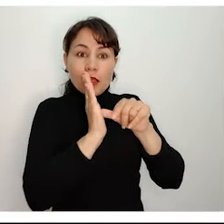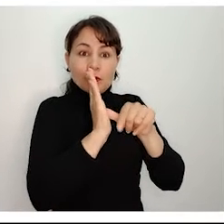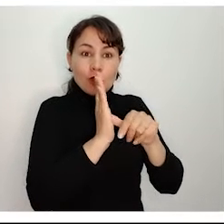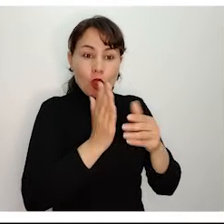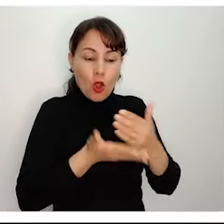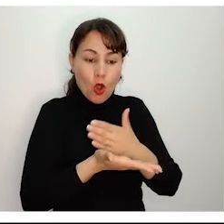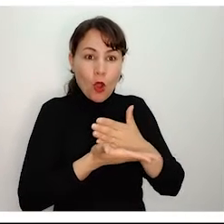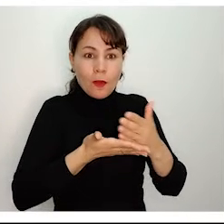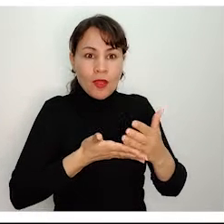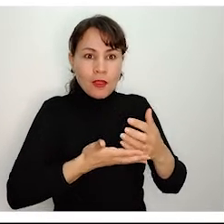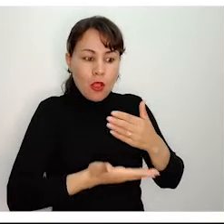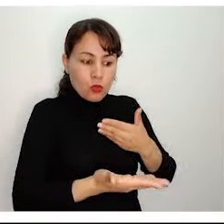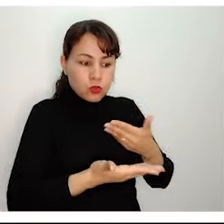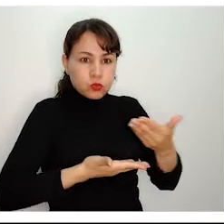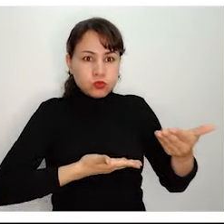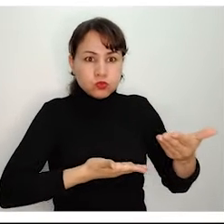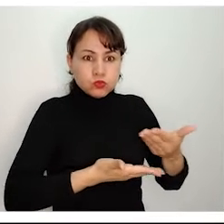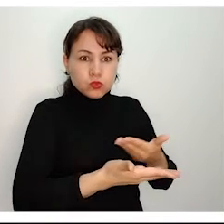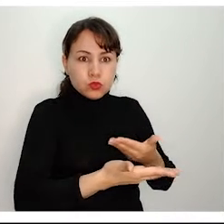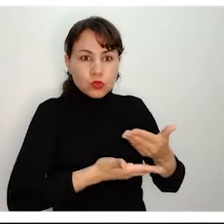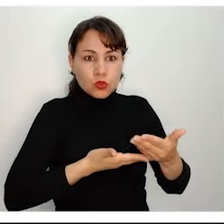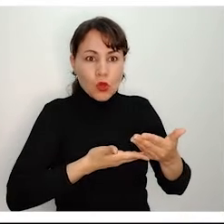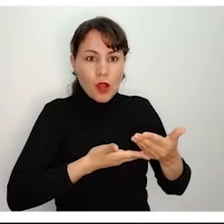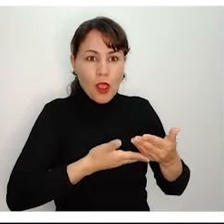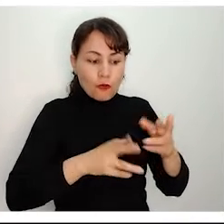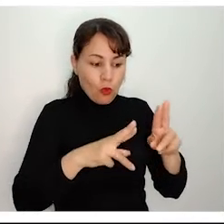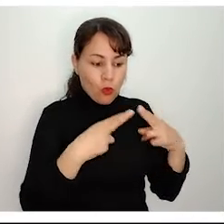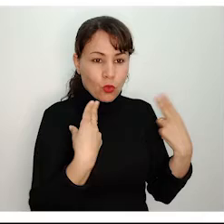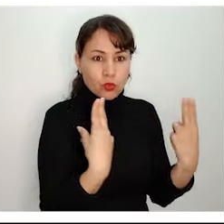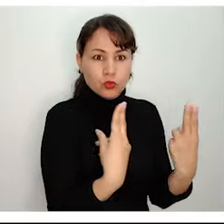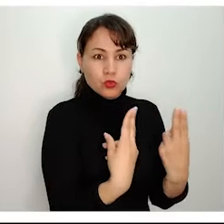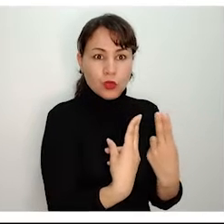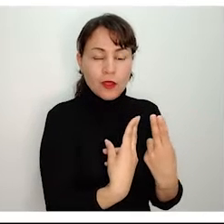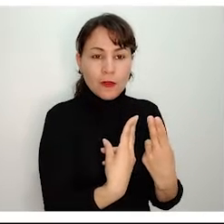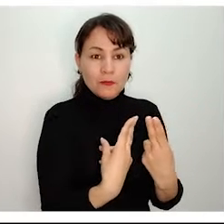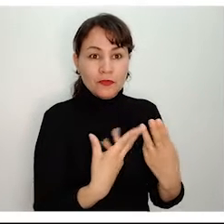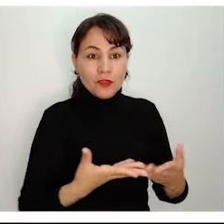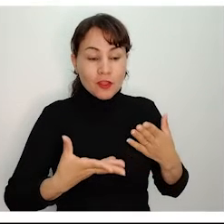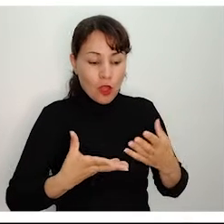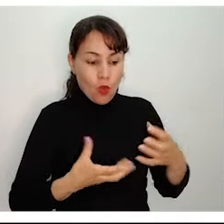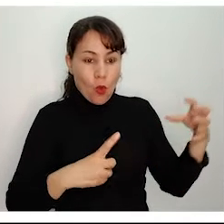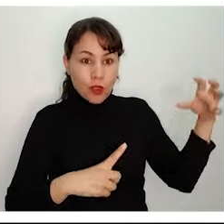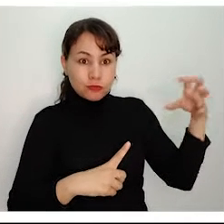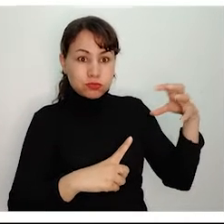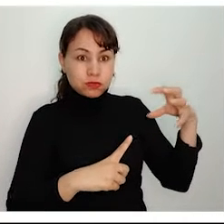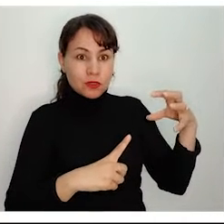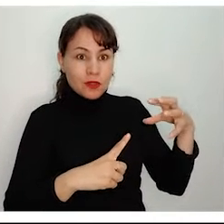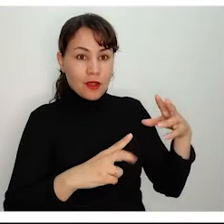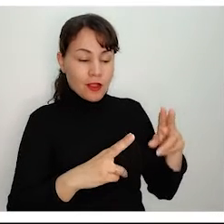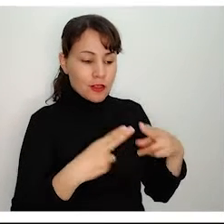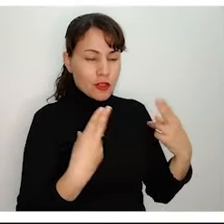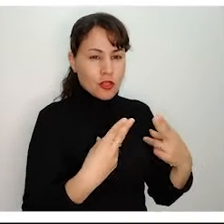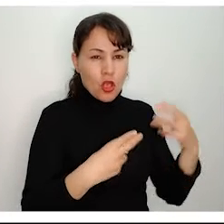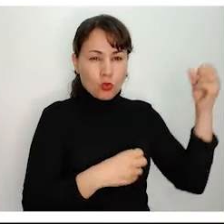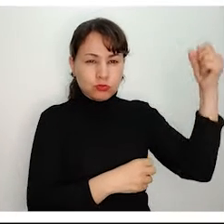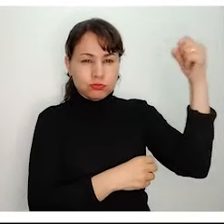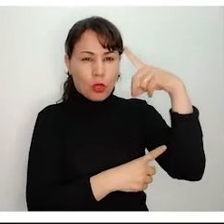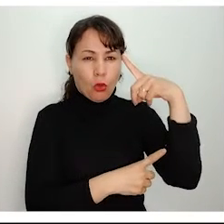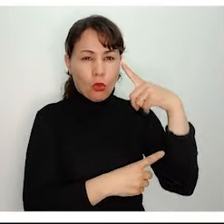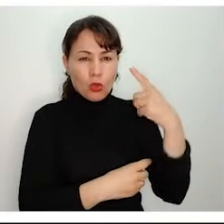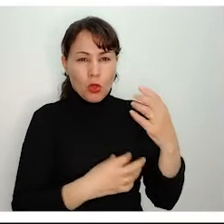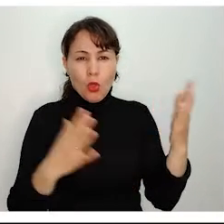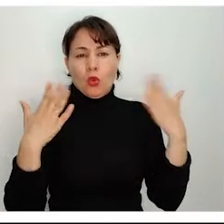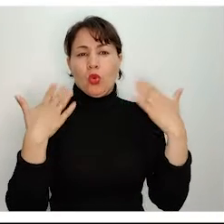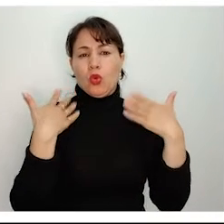ela começa a interagir fortemente com o meio ambiente. Essa interação com o meio ambiente,